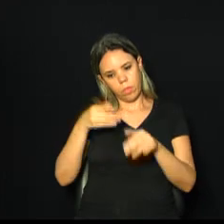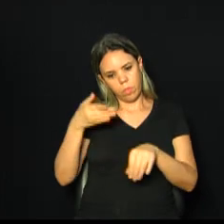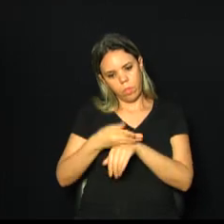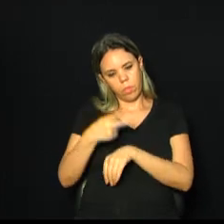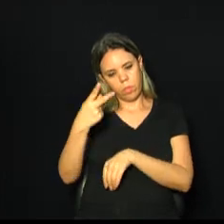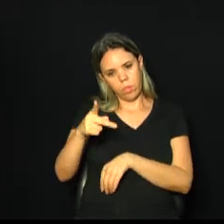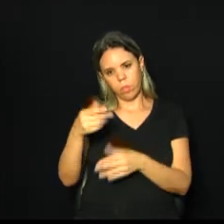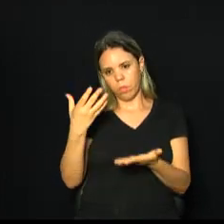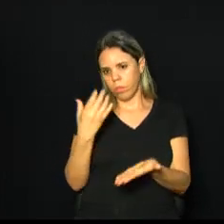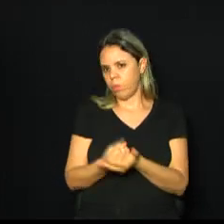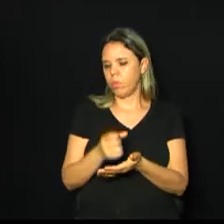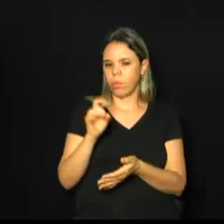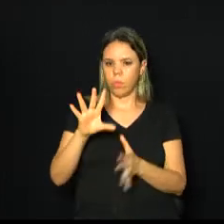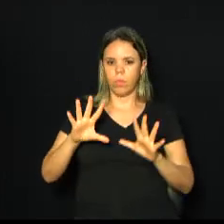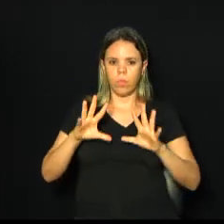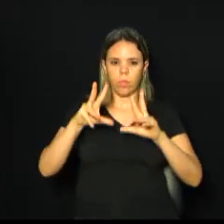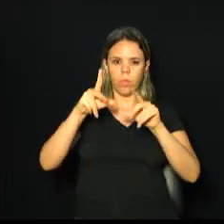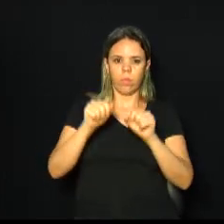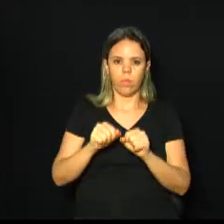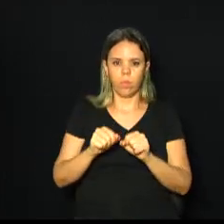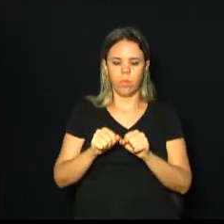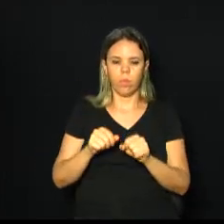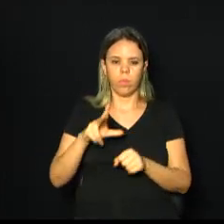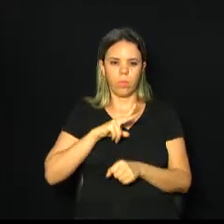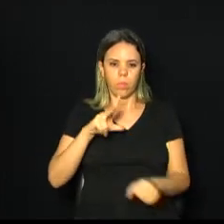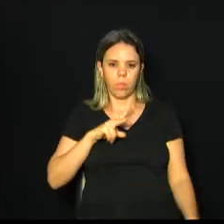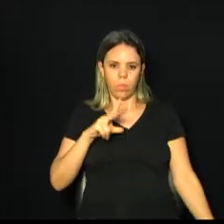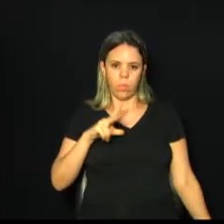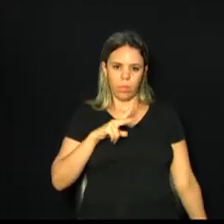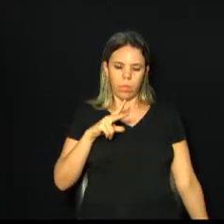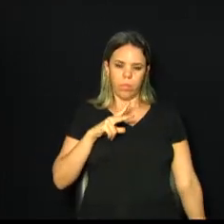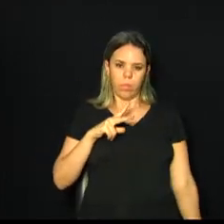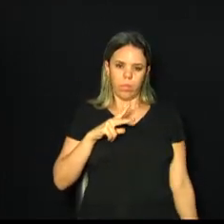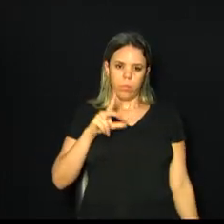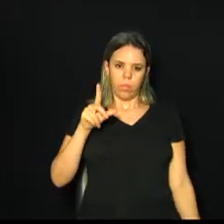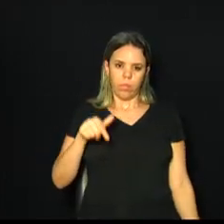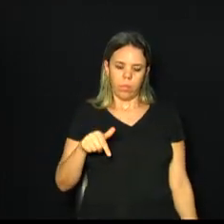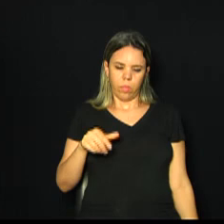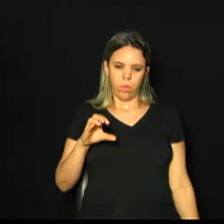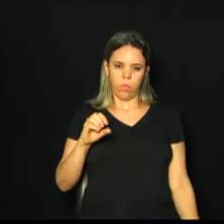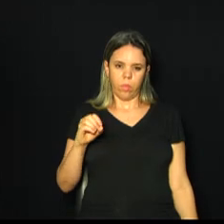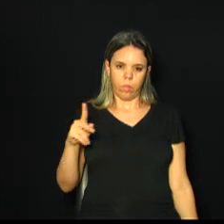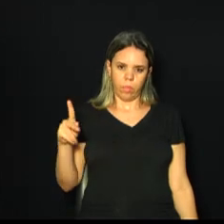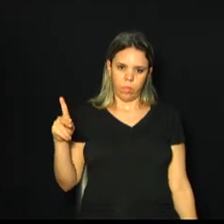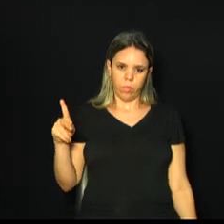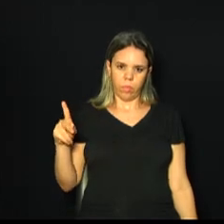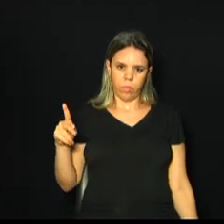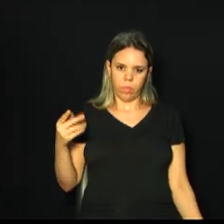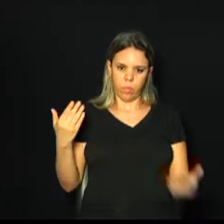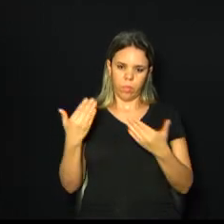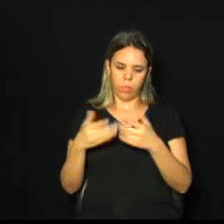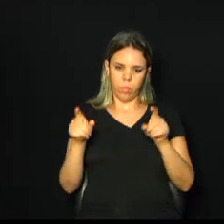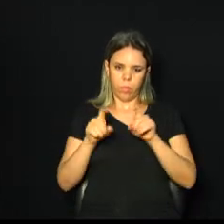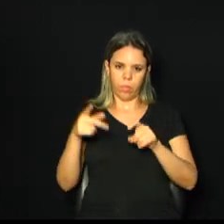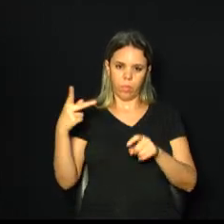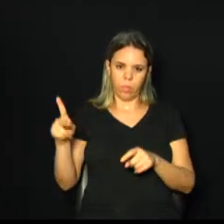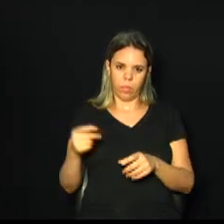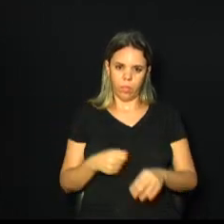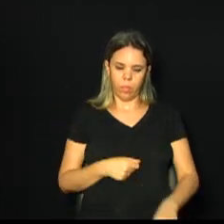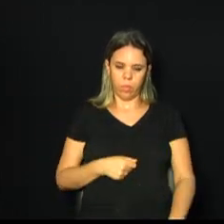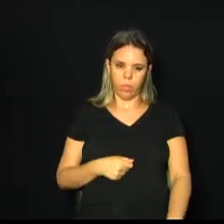ele não guarda só isso, ele guarda também dados pessoais. Ele, com esses cookies, ele abre o computador dele